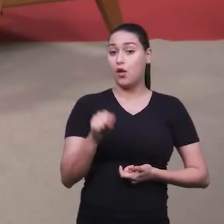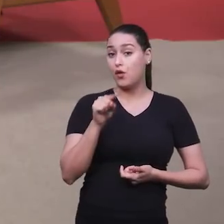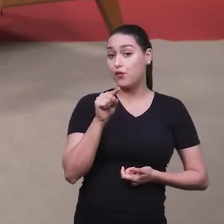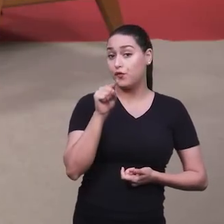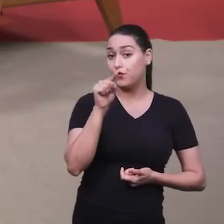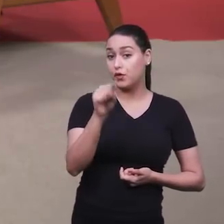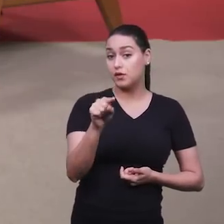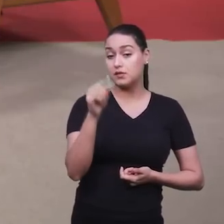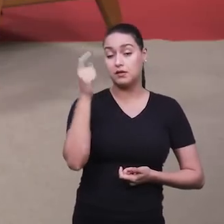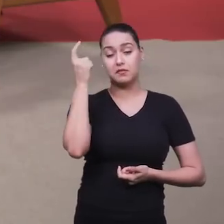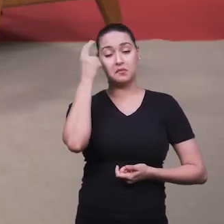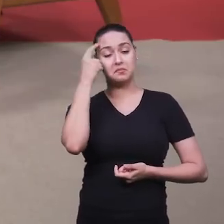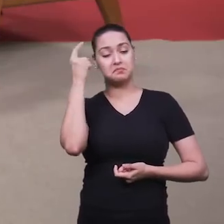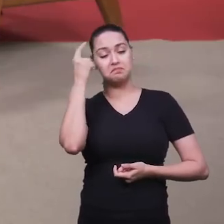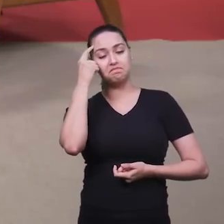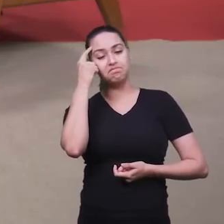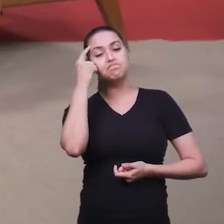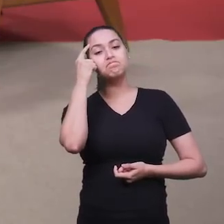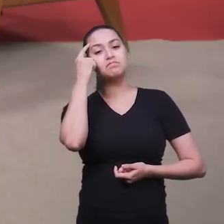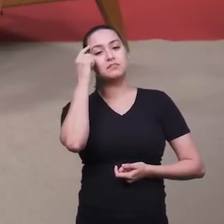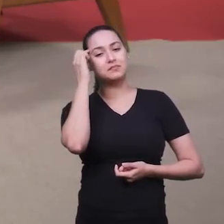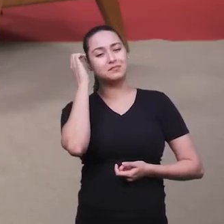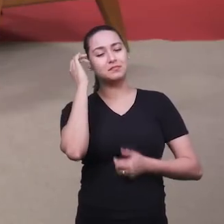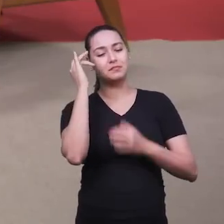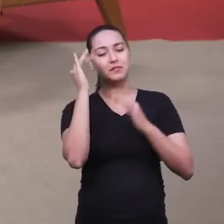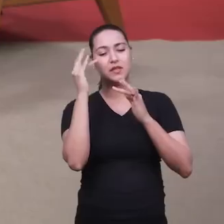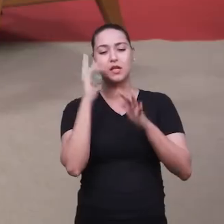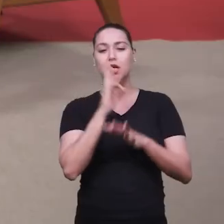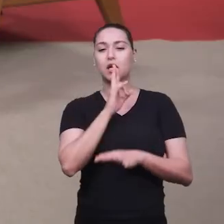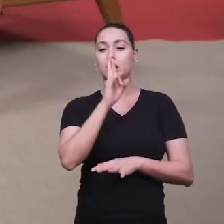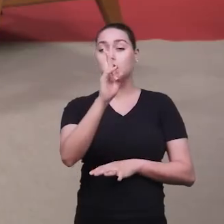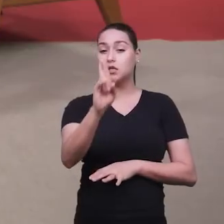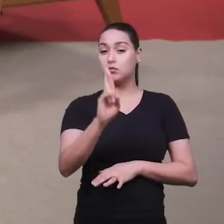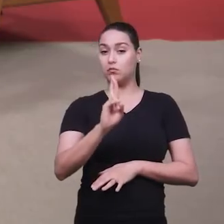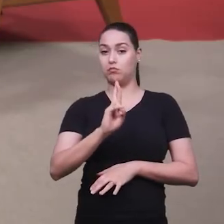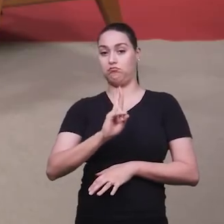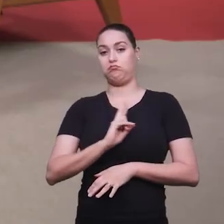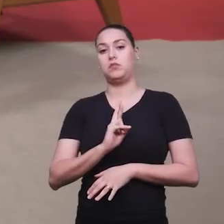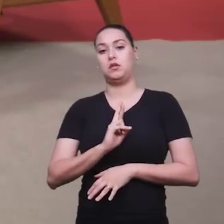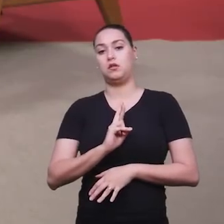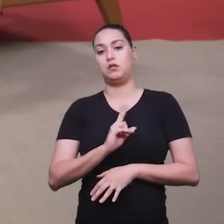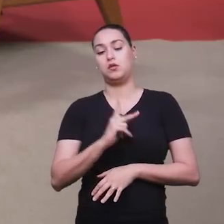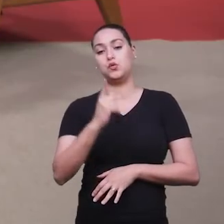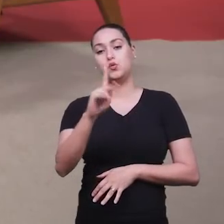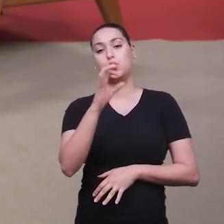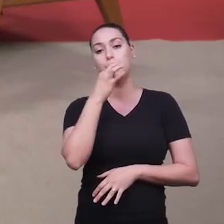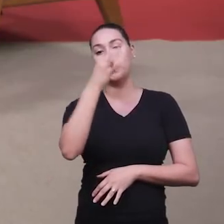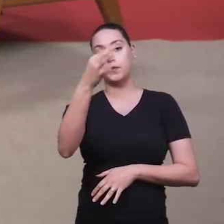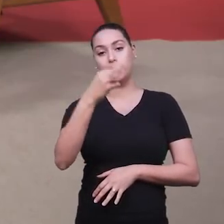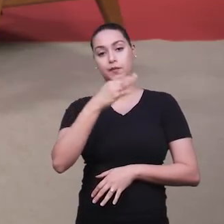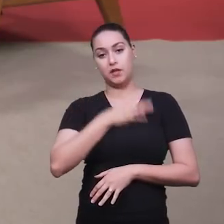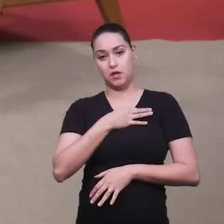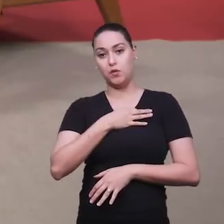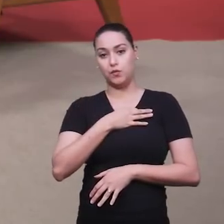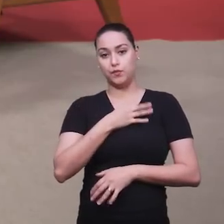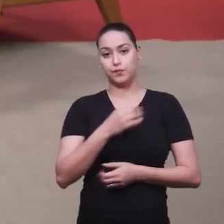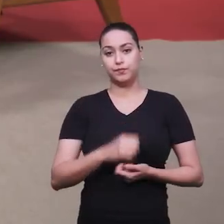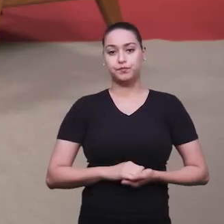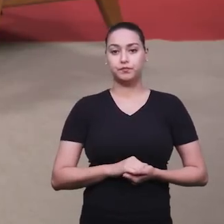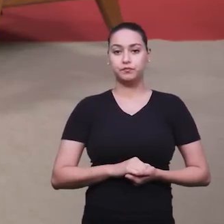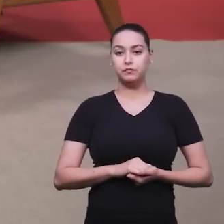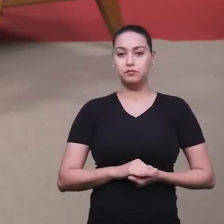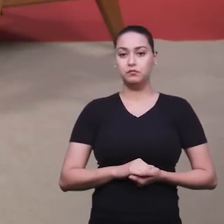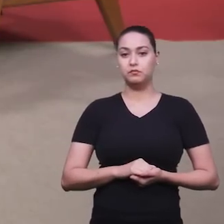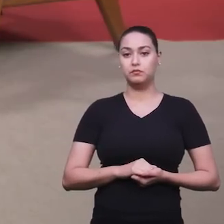uma proposta, para que você possa meditar na palavra e responder, nos enviar